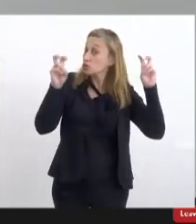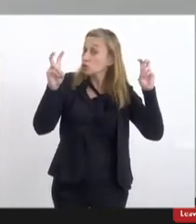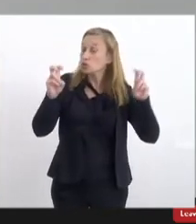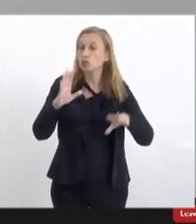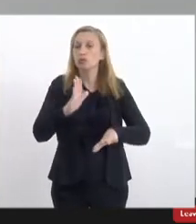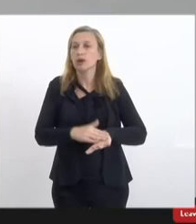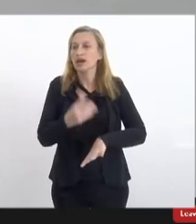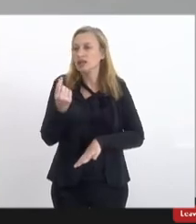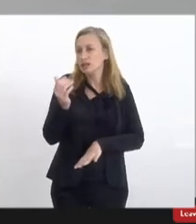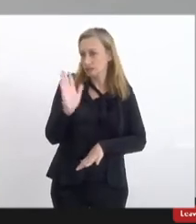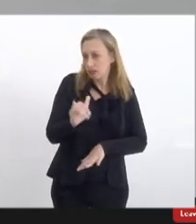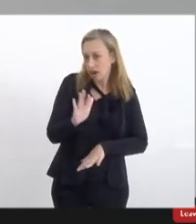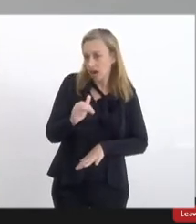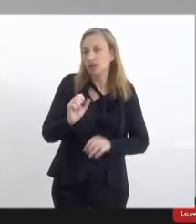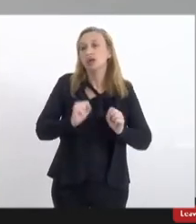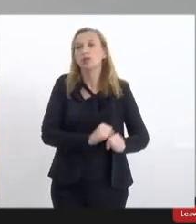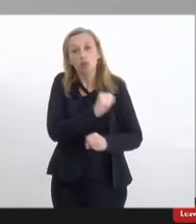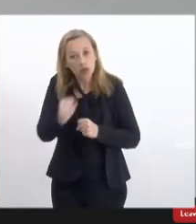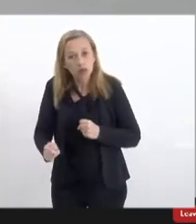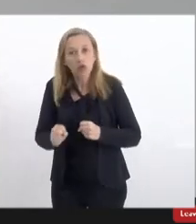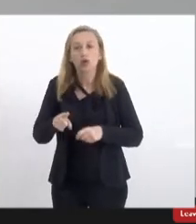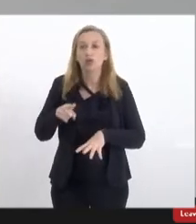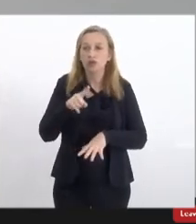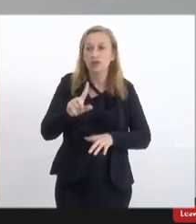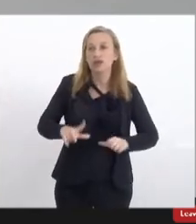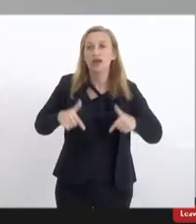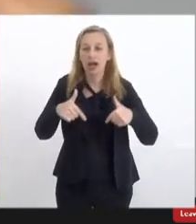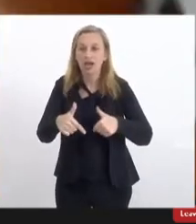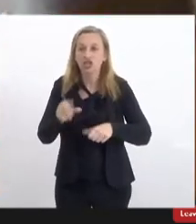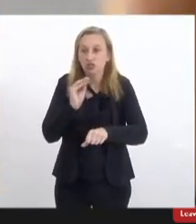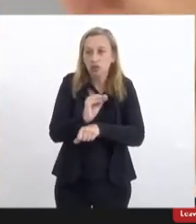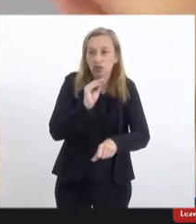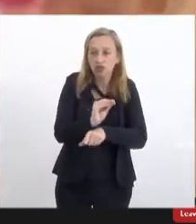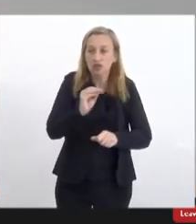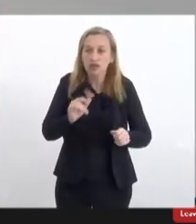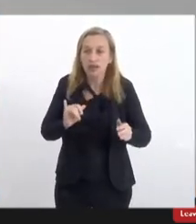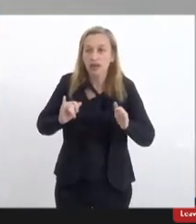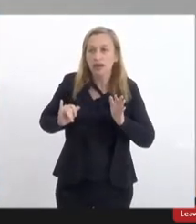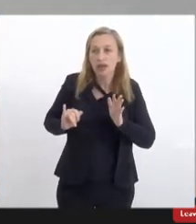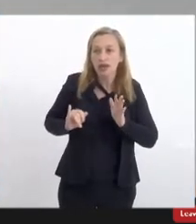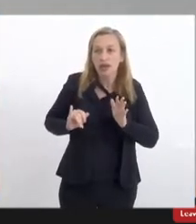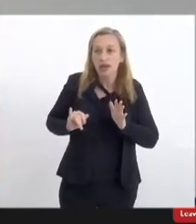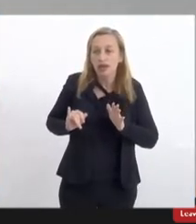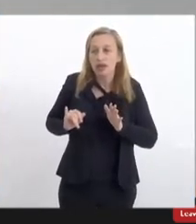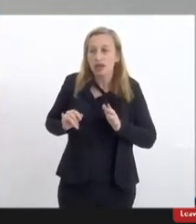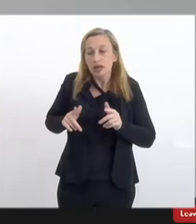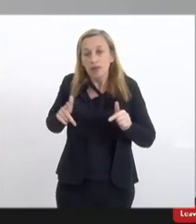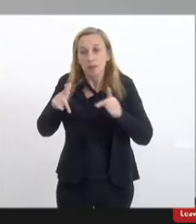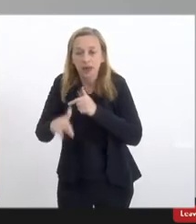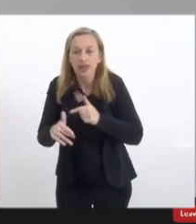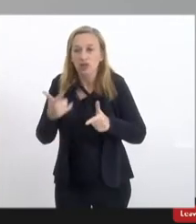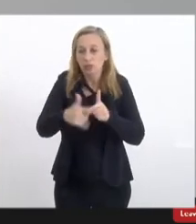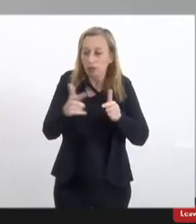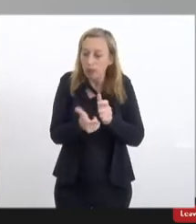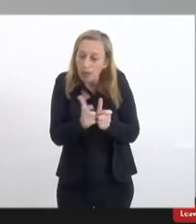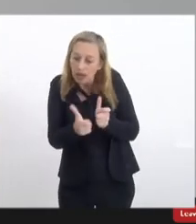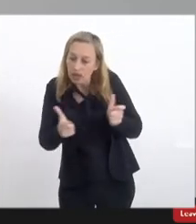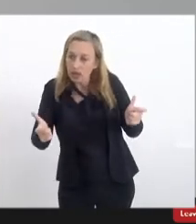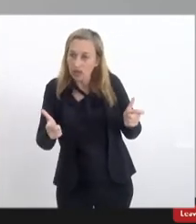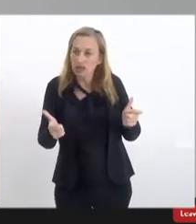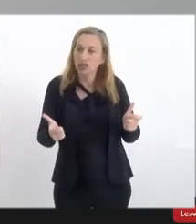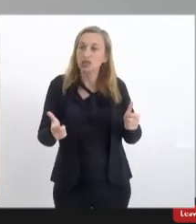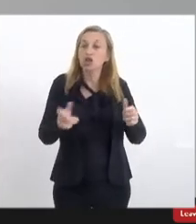mais baratas para o poder público, né? Quando você atua na prevenção, você impede que o problema se instaure e